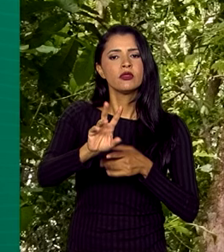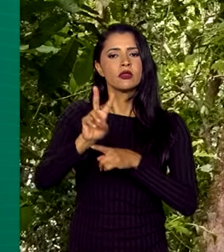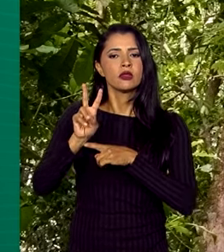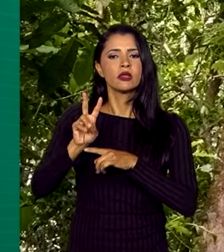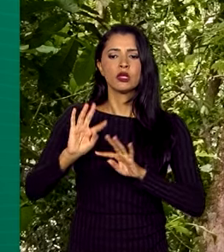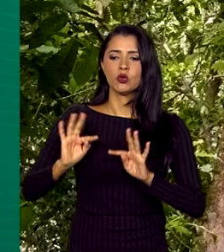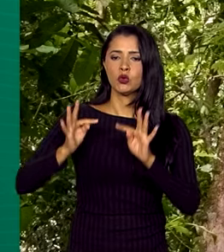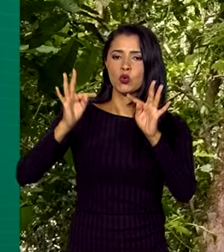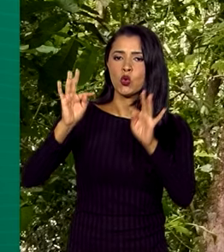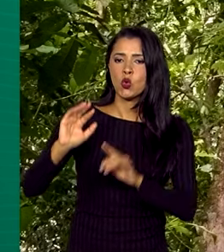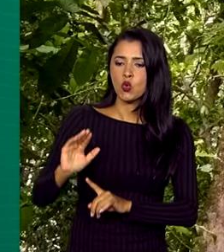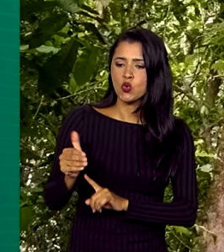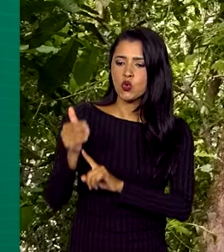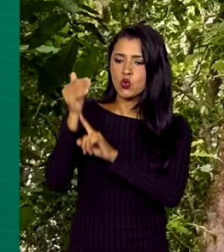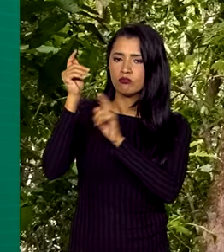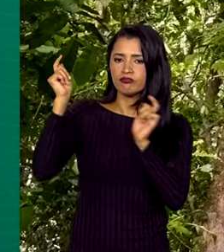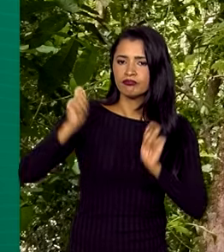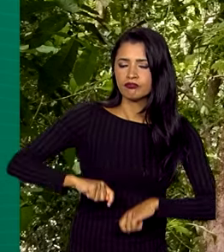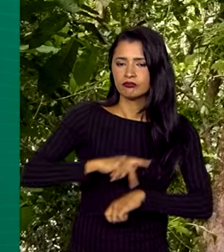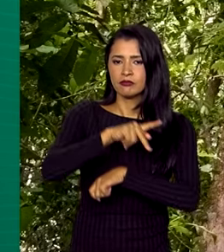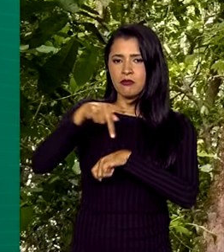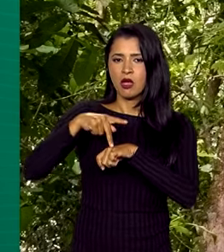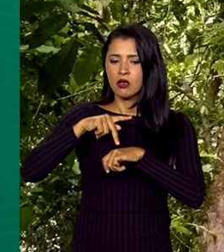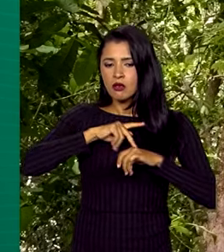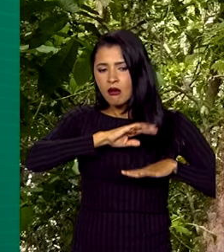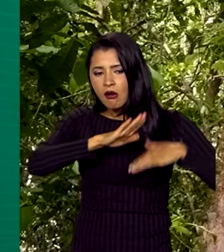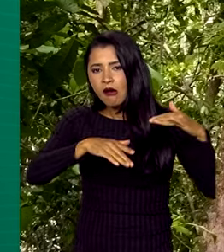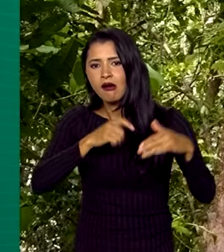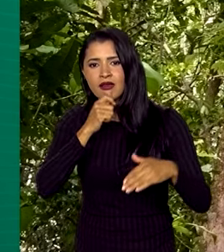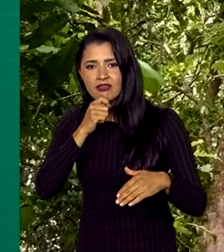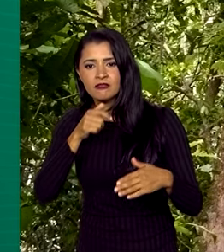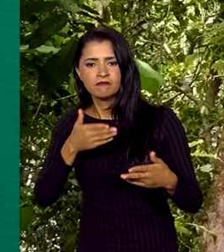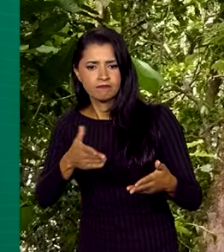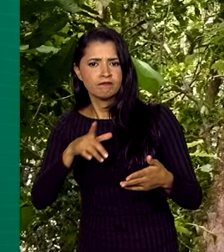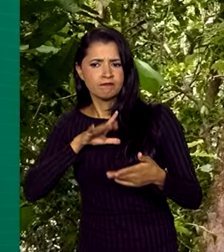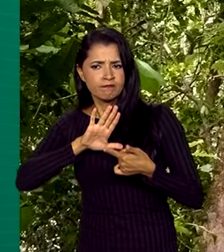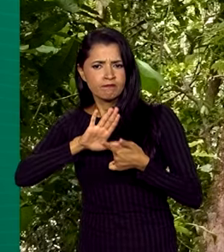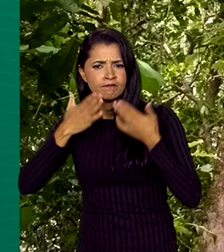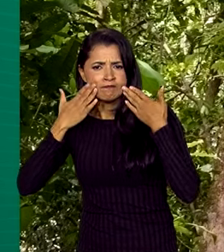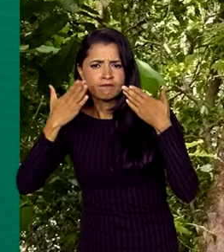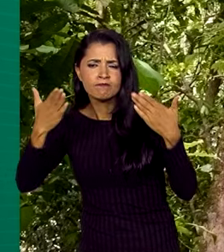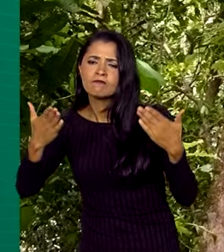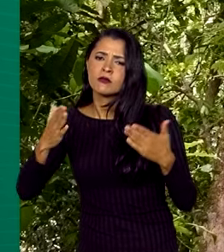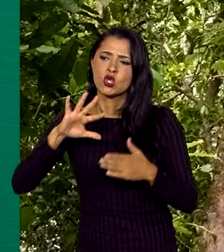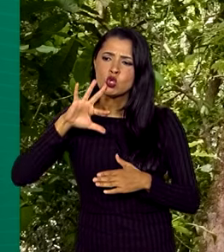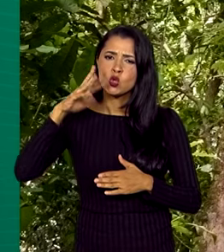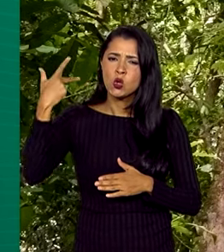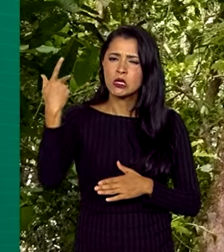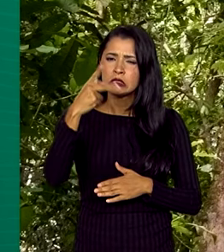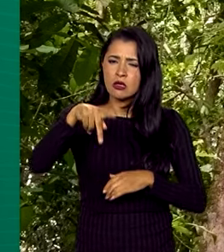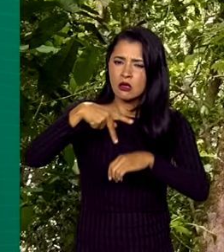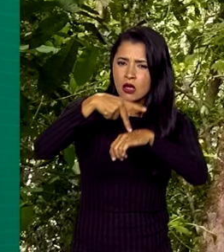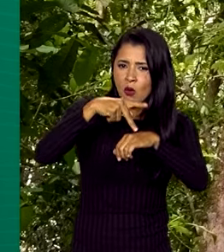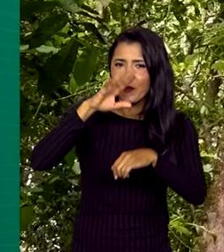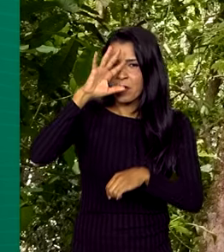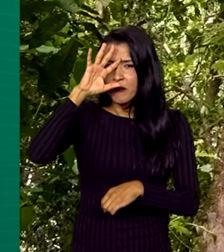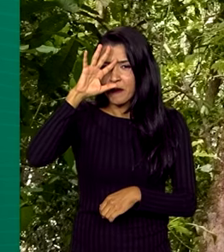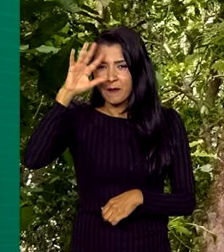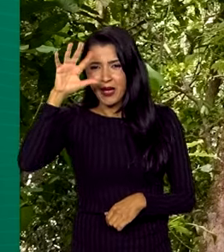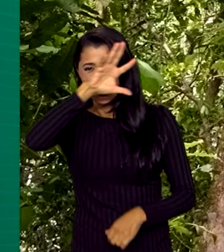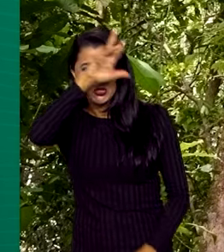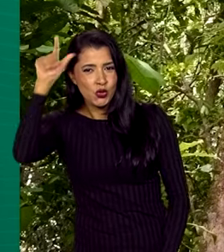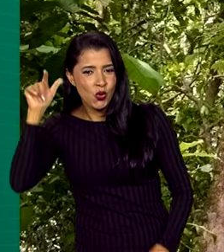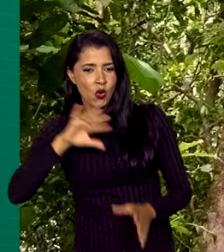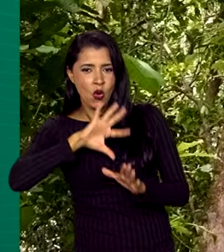e capacitação de países em desenvolvimento, apresentar soluções e demandas dos países amazônicos e de florestas